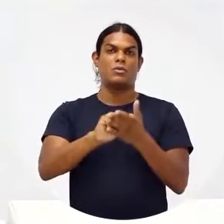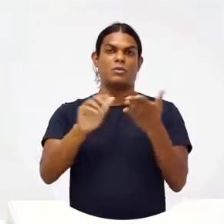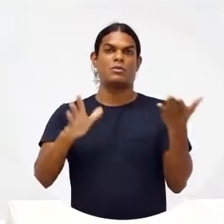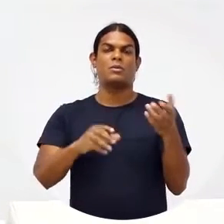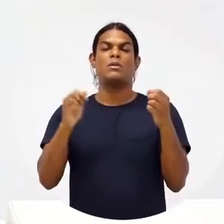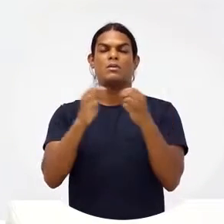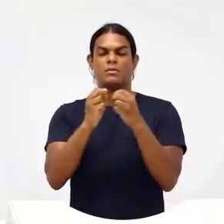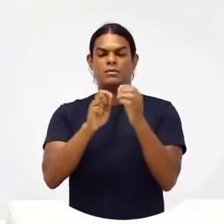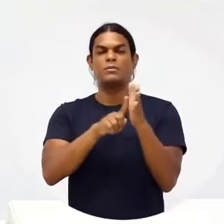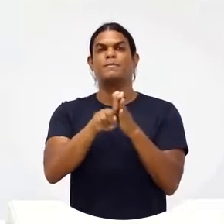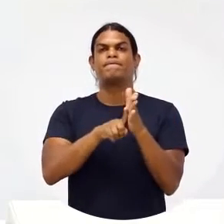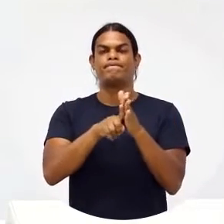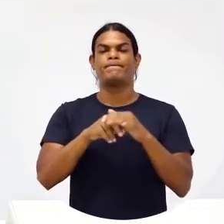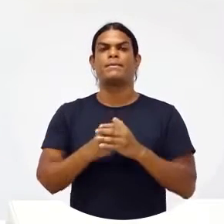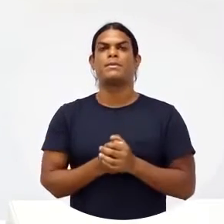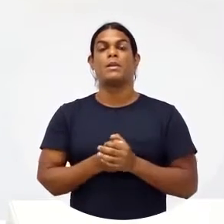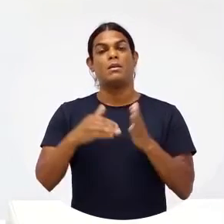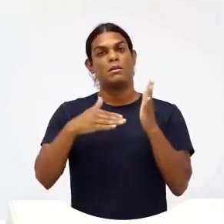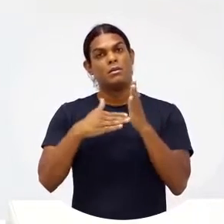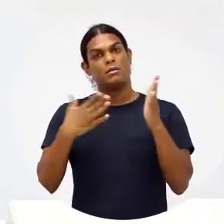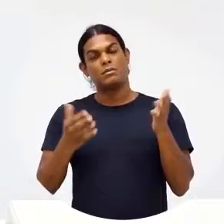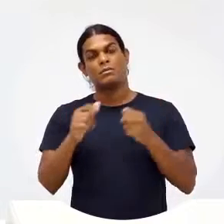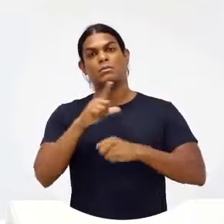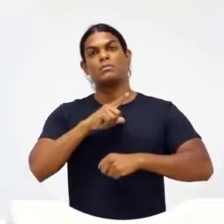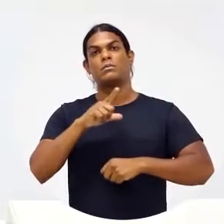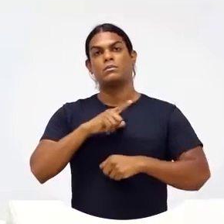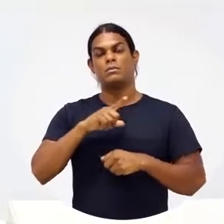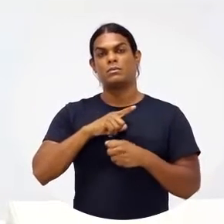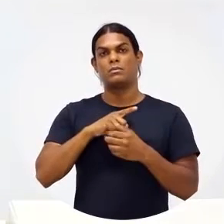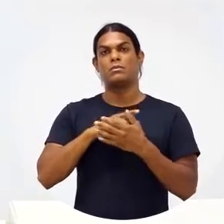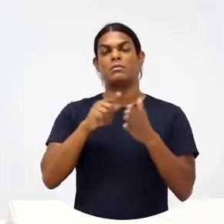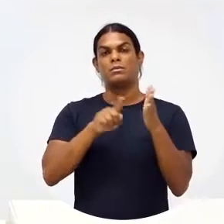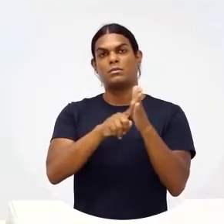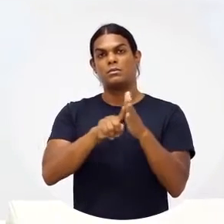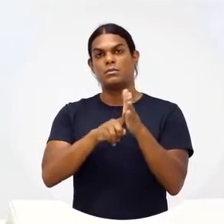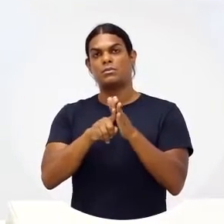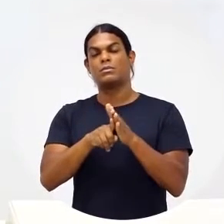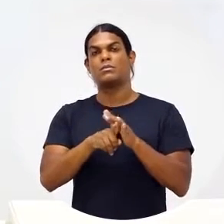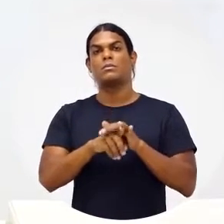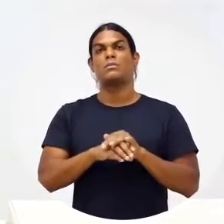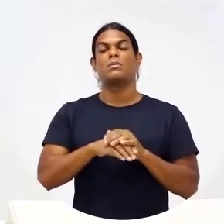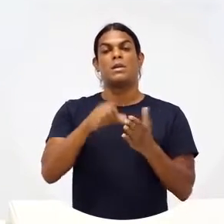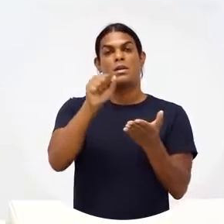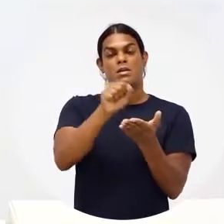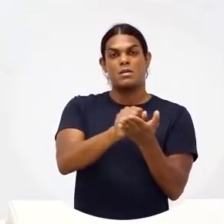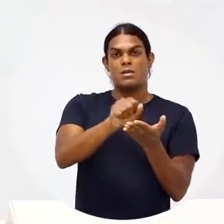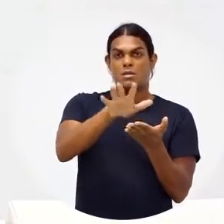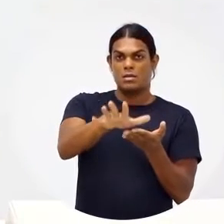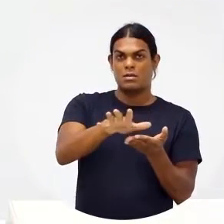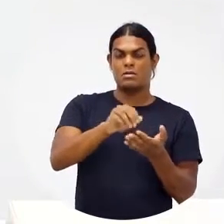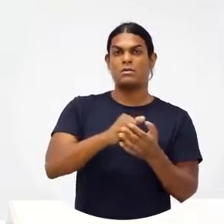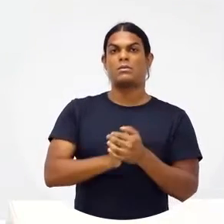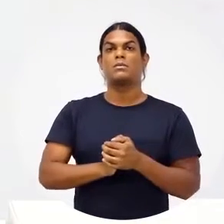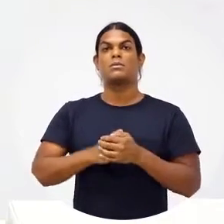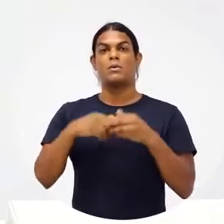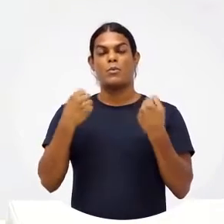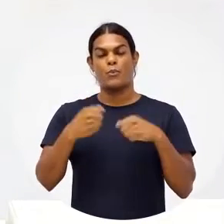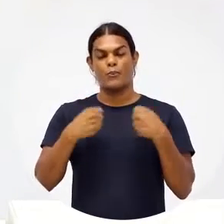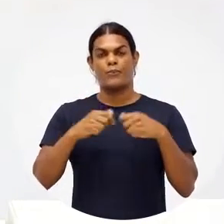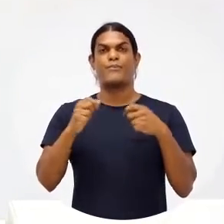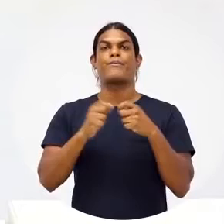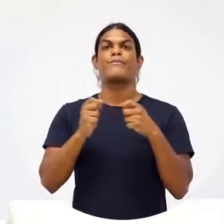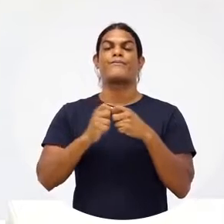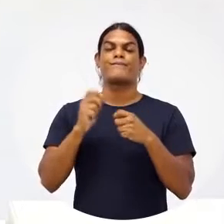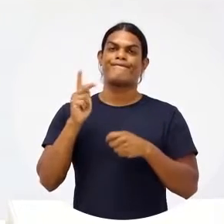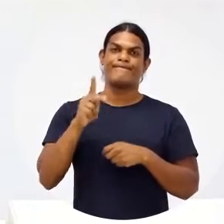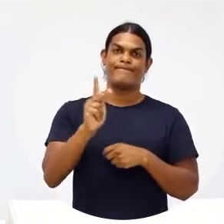ocupacional. E por fim, temos o exame demissional, tá? Que ele vai ser realizado sempre que o